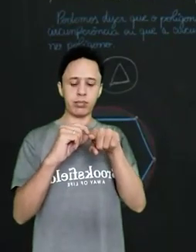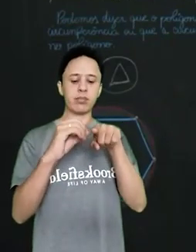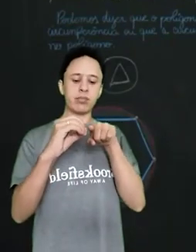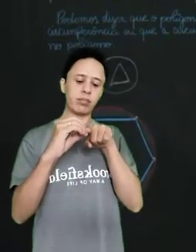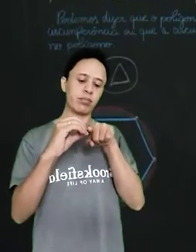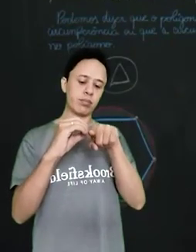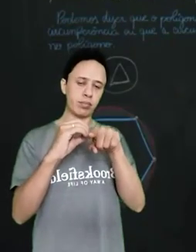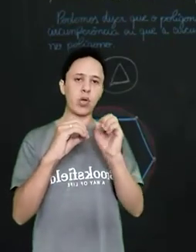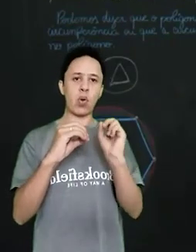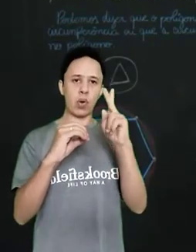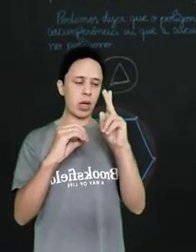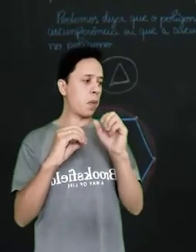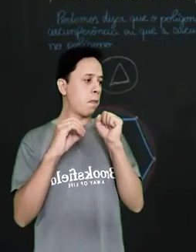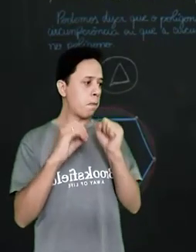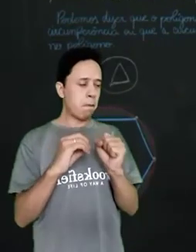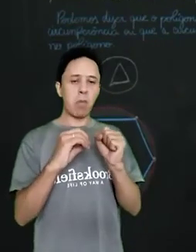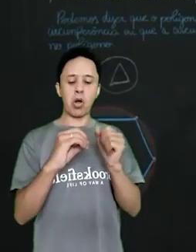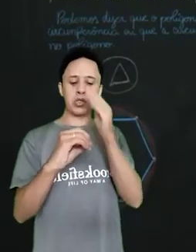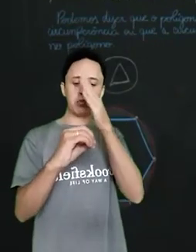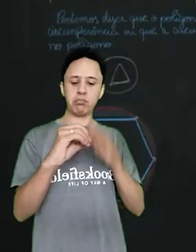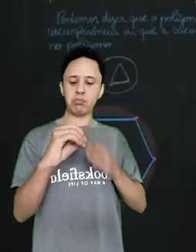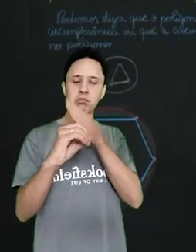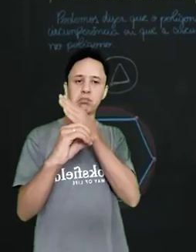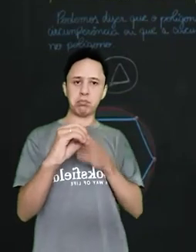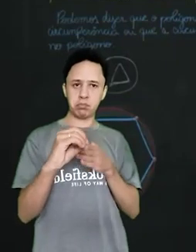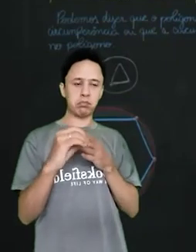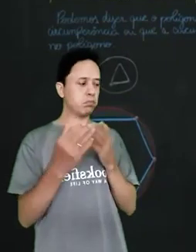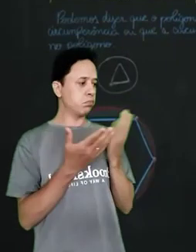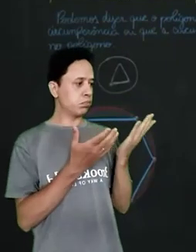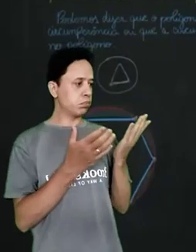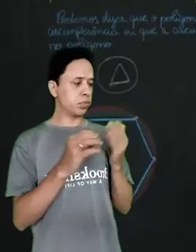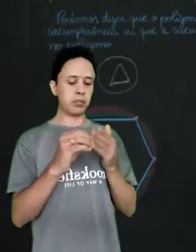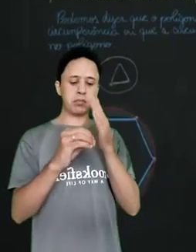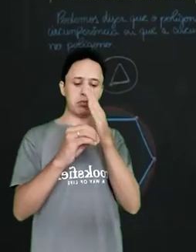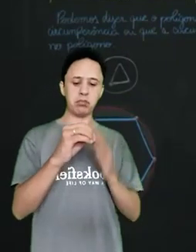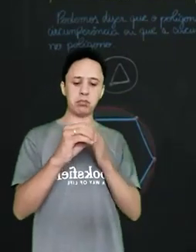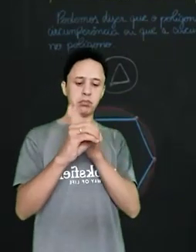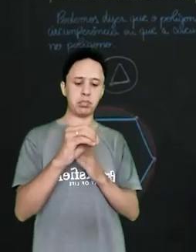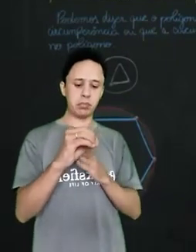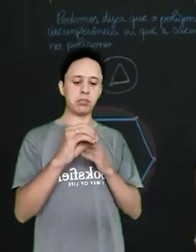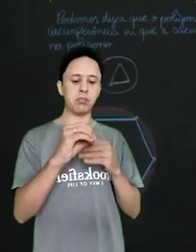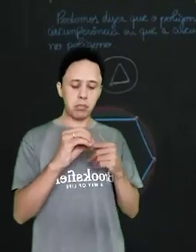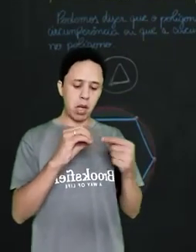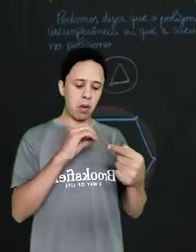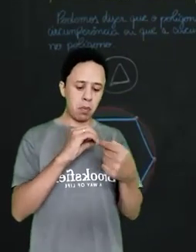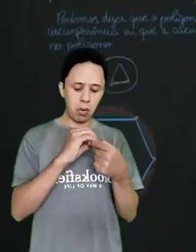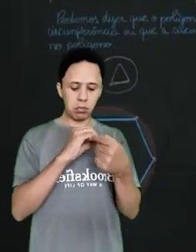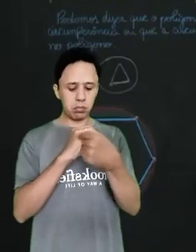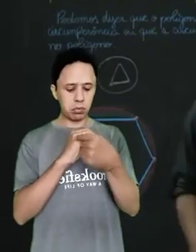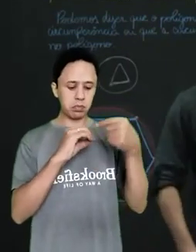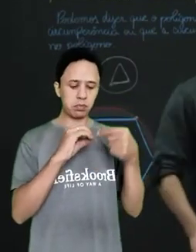eu posso ter esse outro tipo de reta, onde aqui essa reta está tocando a circunferência em dois